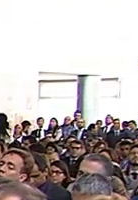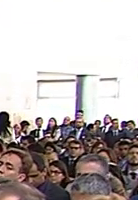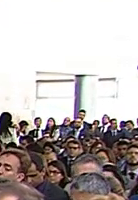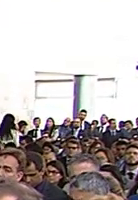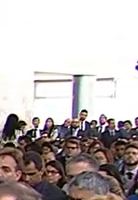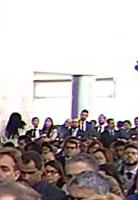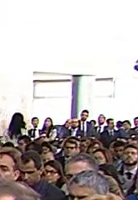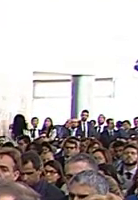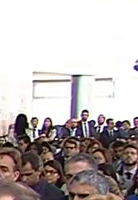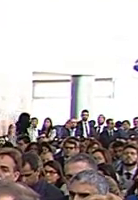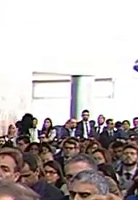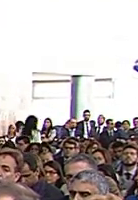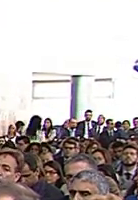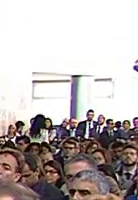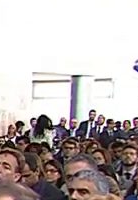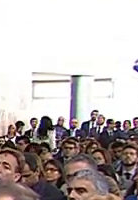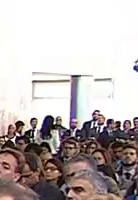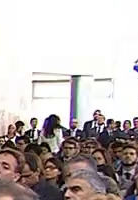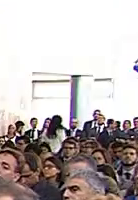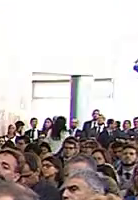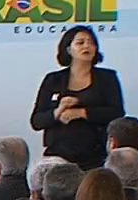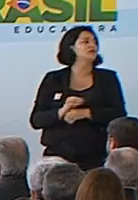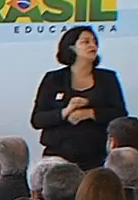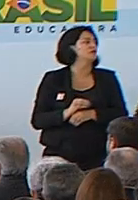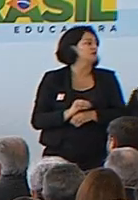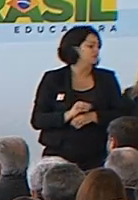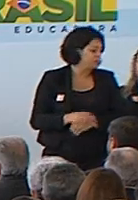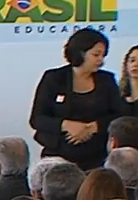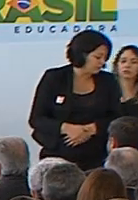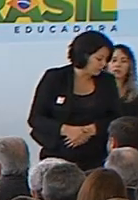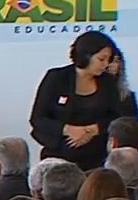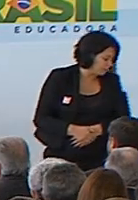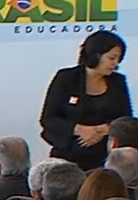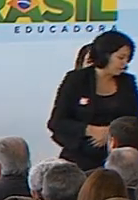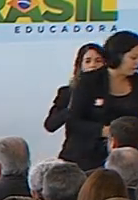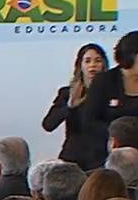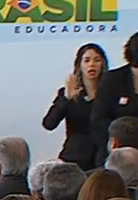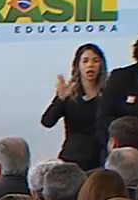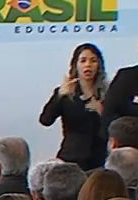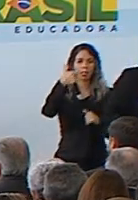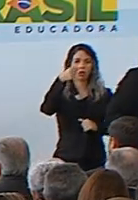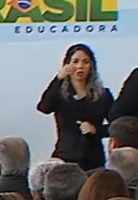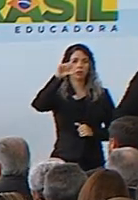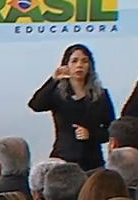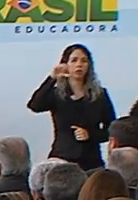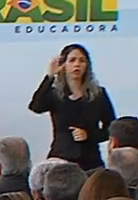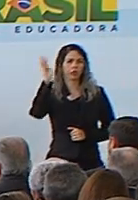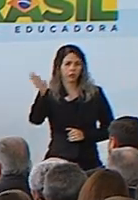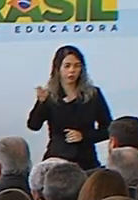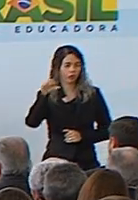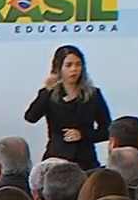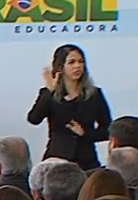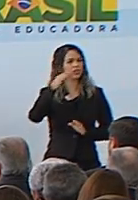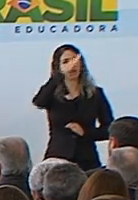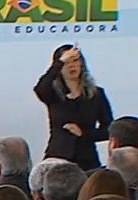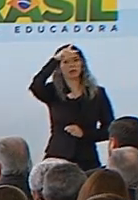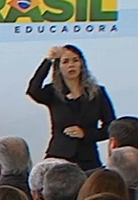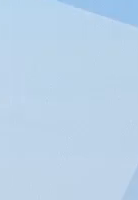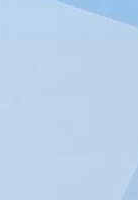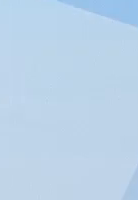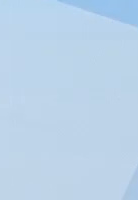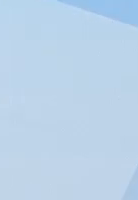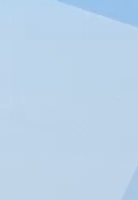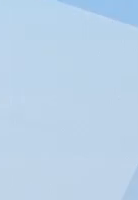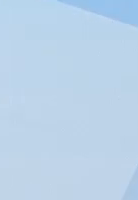belo projeto desde 2009 a frente Nacional de prefeitos e o sebrai desenvolvem